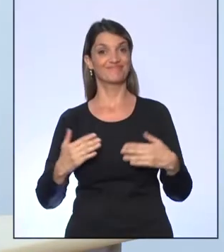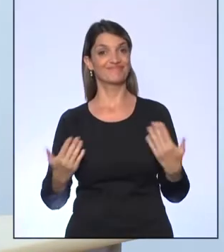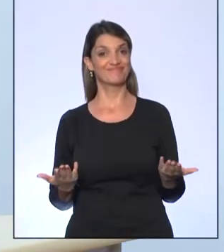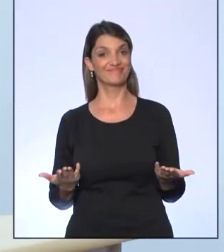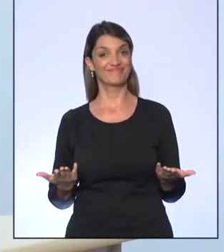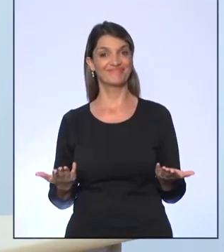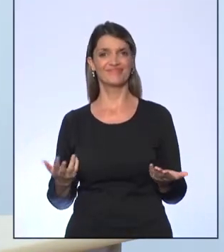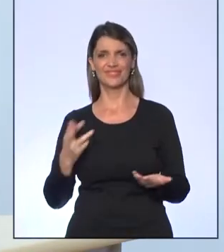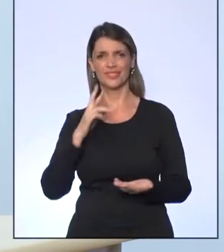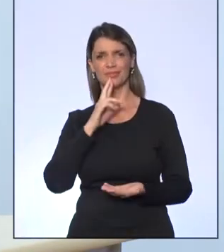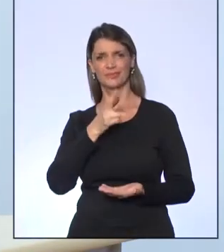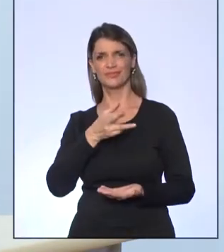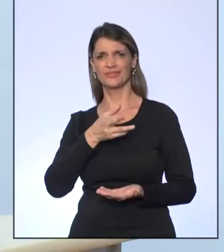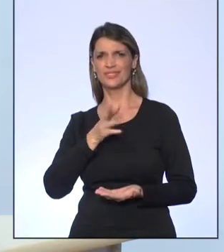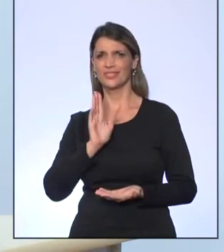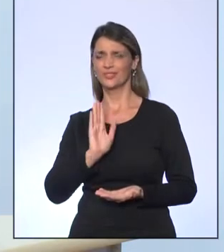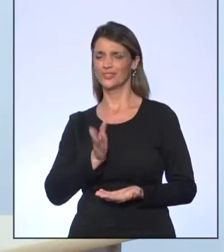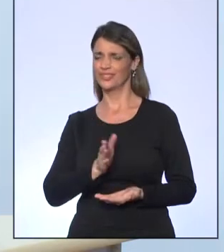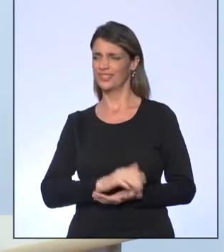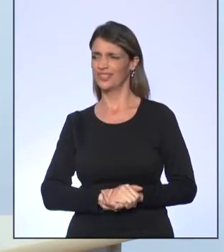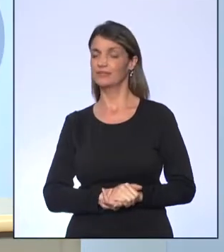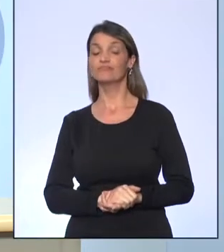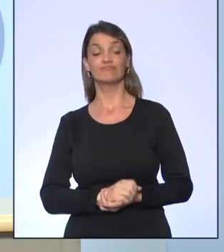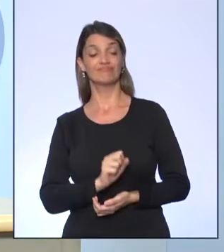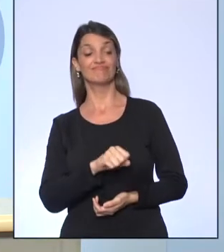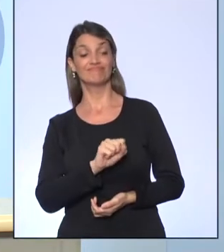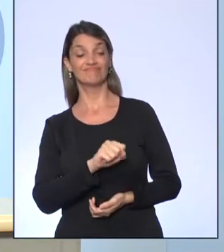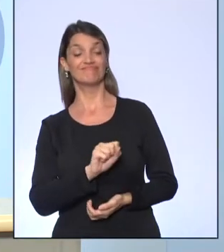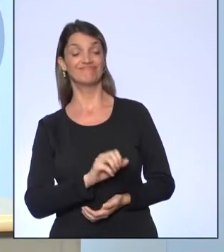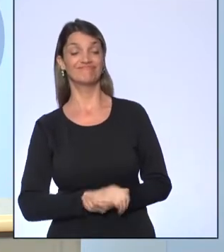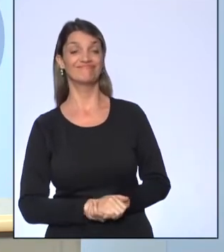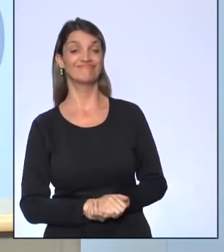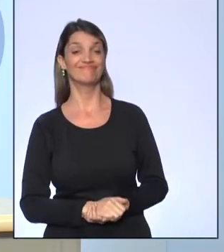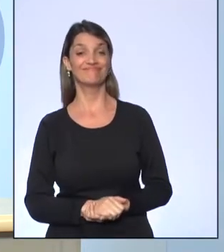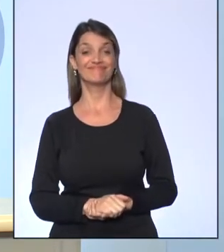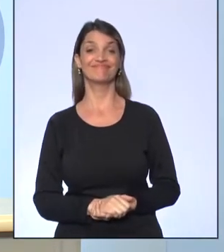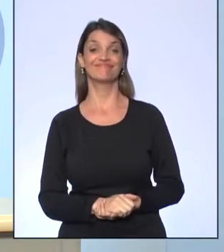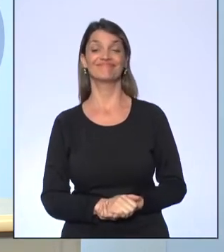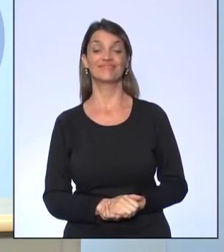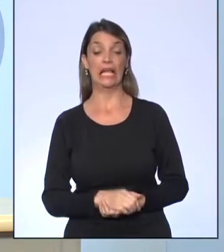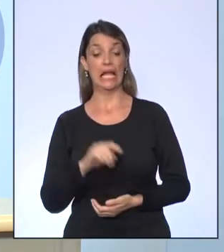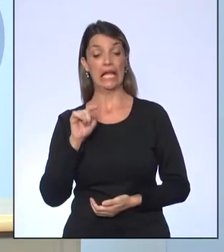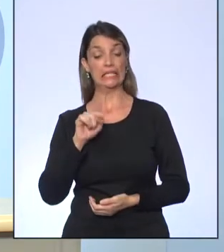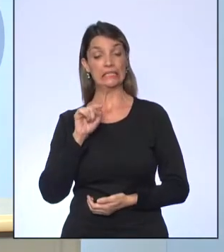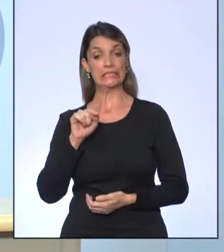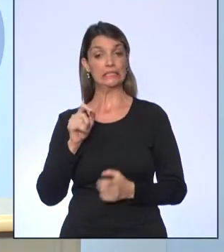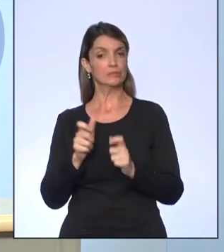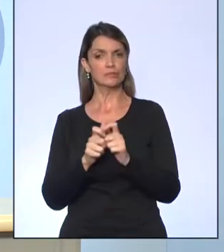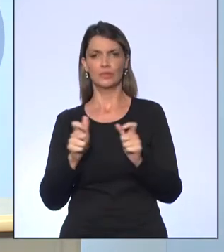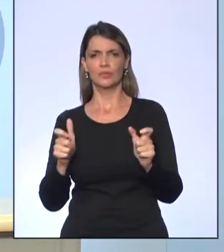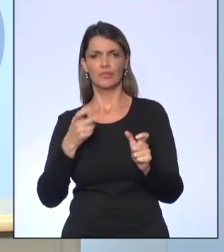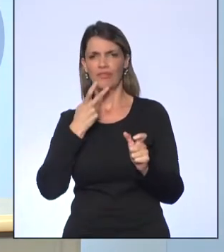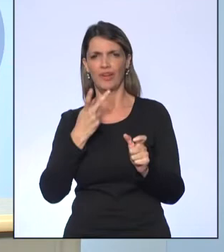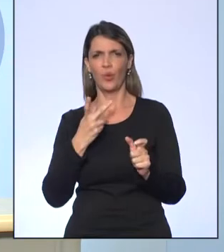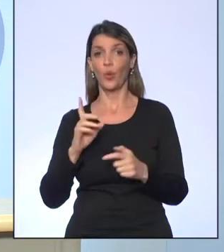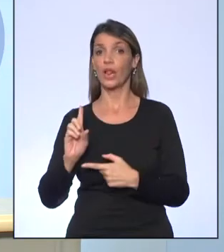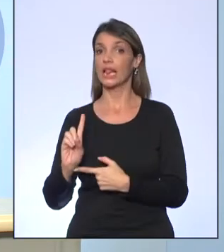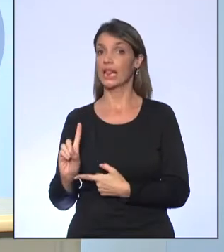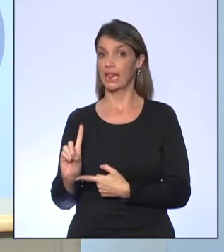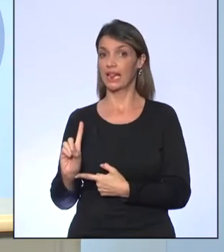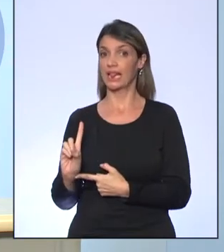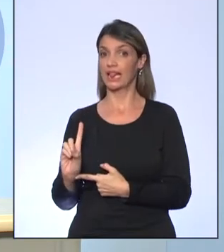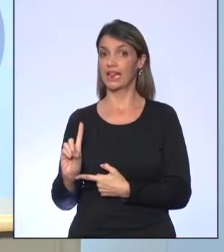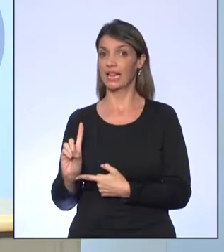Simone, eles responderam aí pelo chat? Responderam. E aqui, professora Regiane, a grande maioria respondeu letra D, né? Responderam